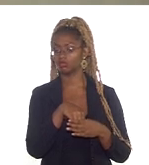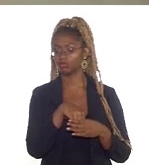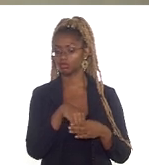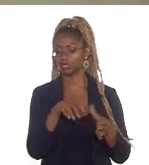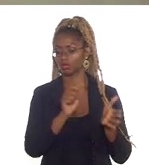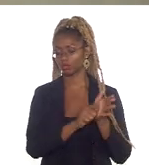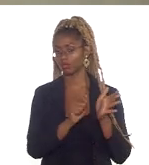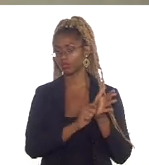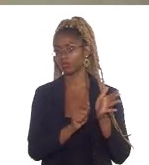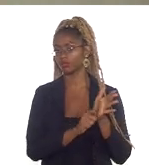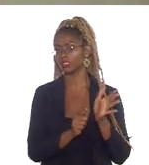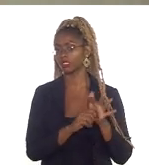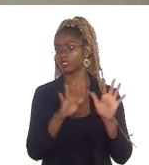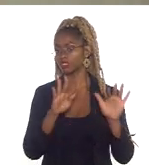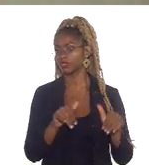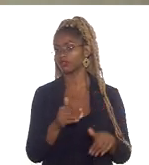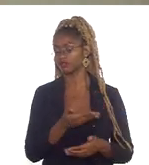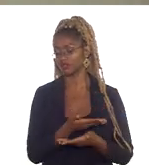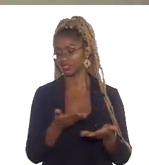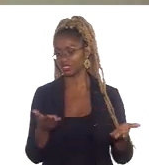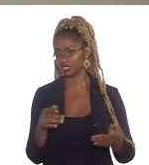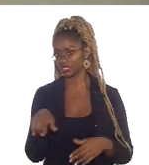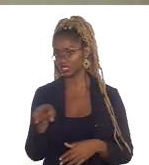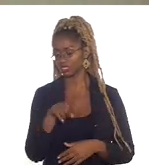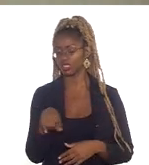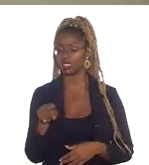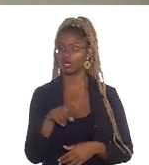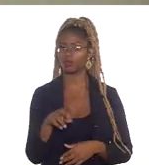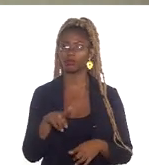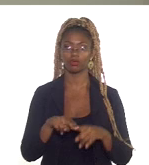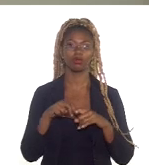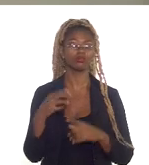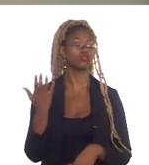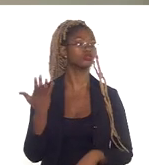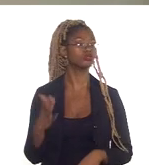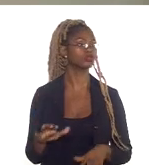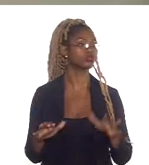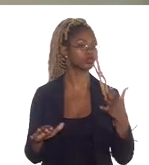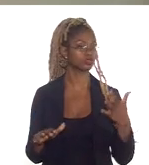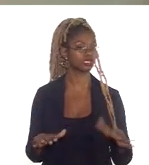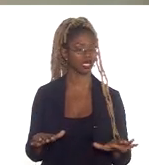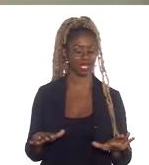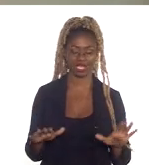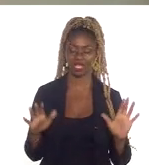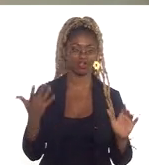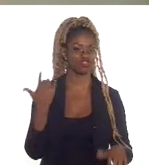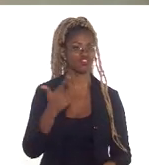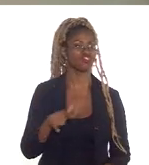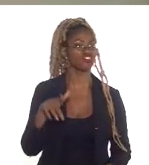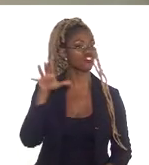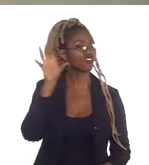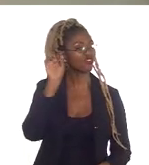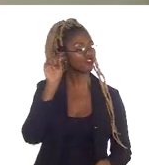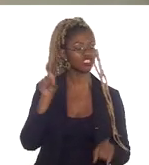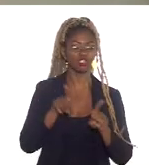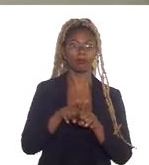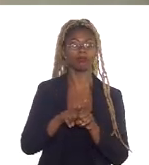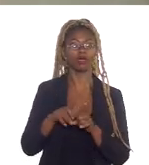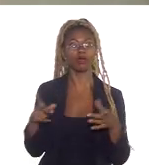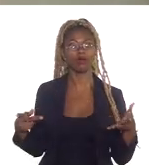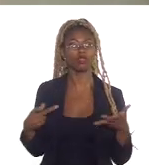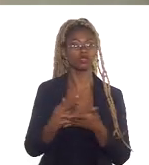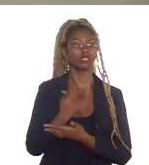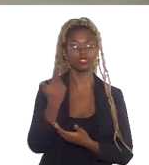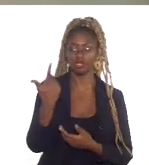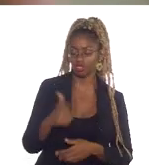redação final a isso. Porque eu não quero mais ouvir, e nem que aconteça, o que